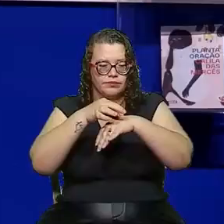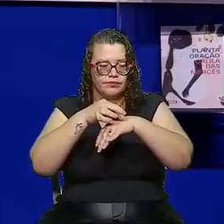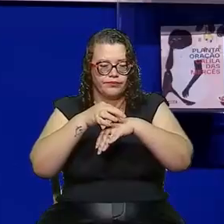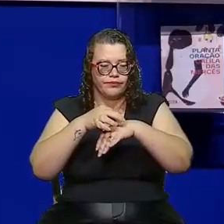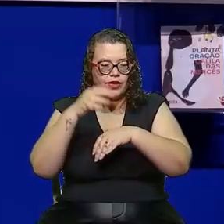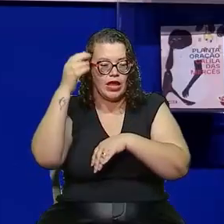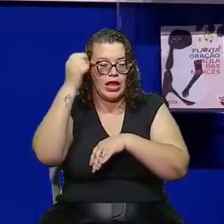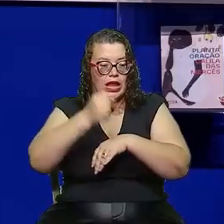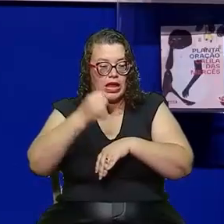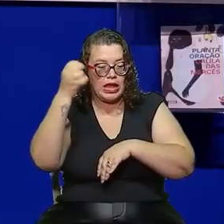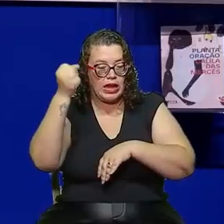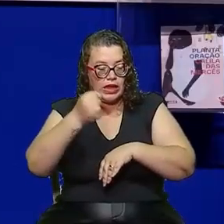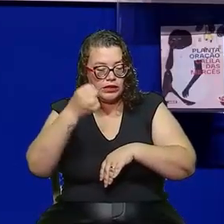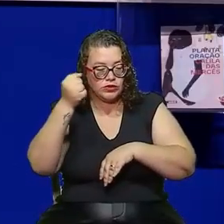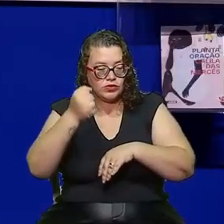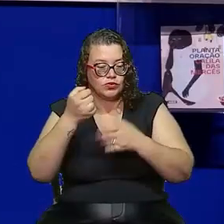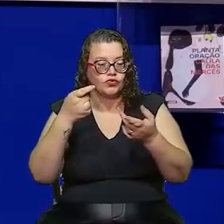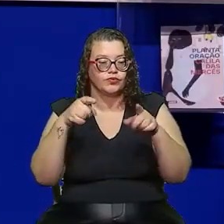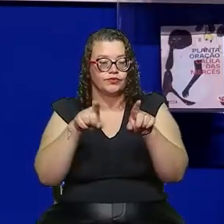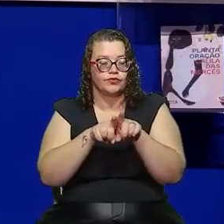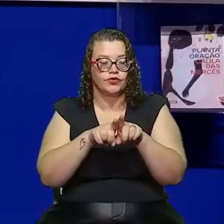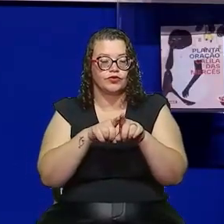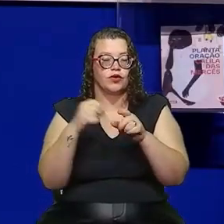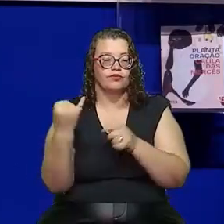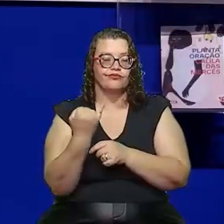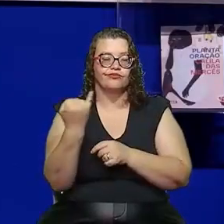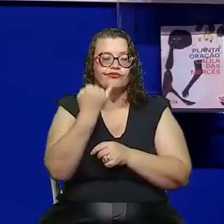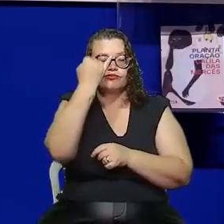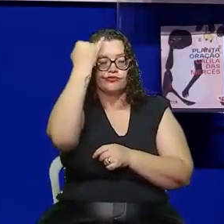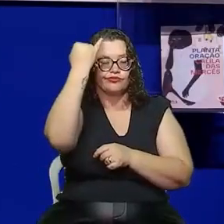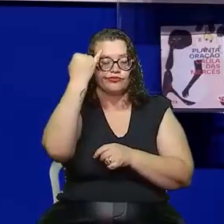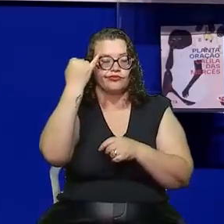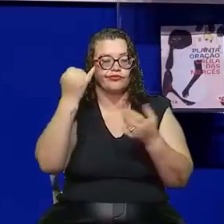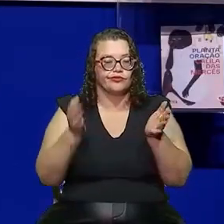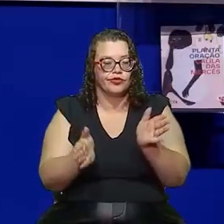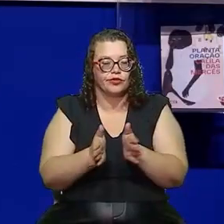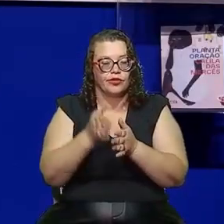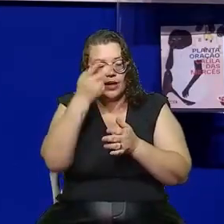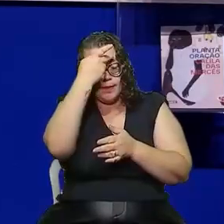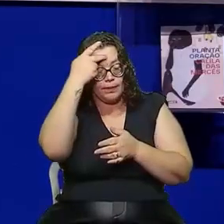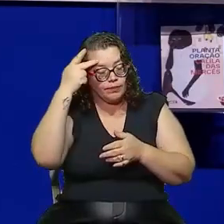quanto carne e leite são coisas importantes para as pessoas pobres, né?